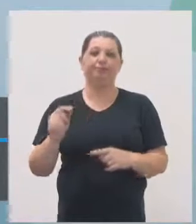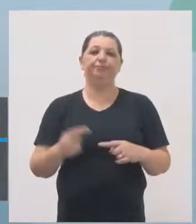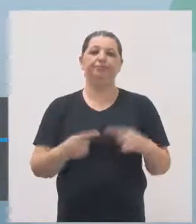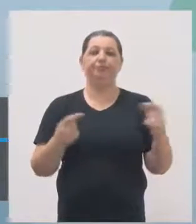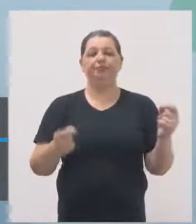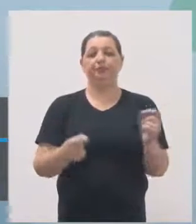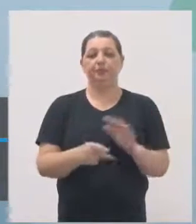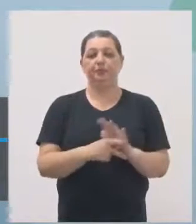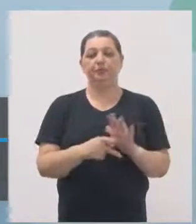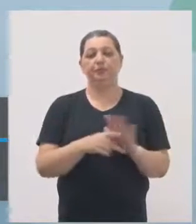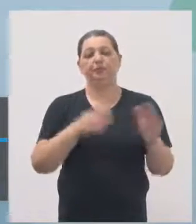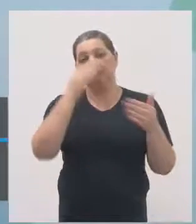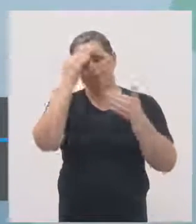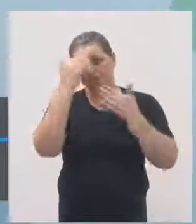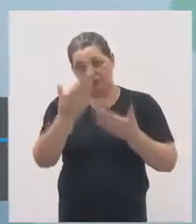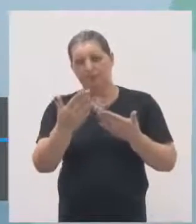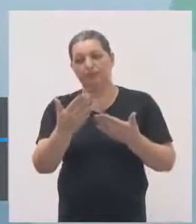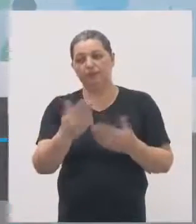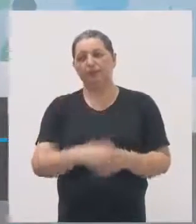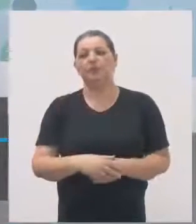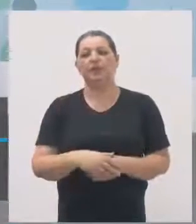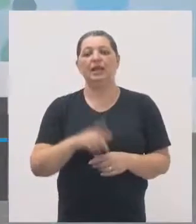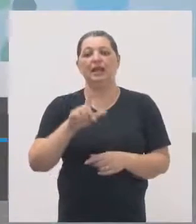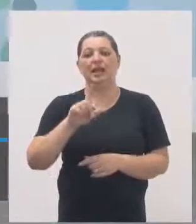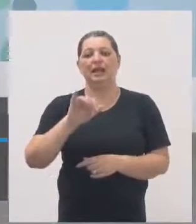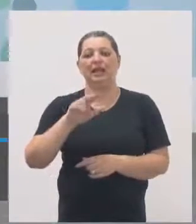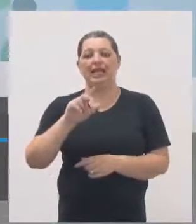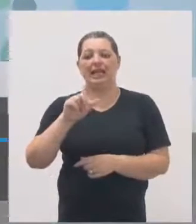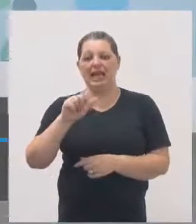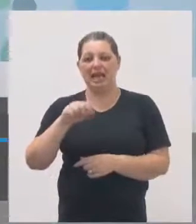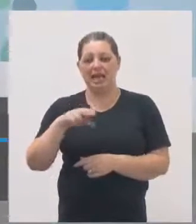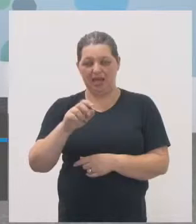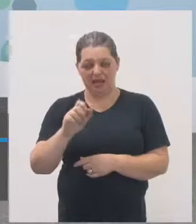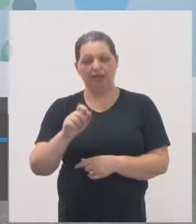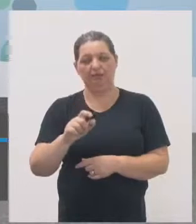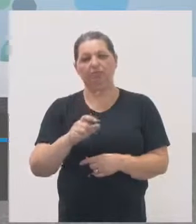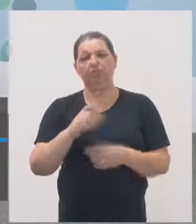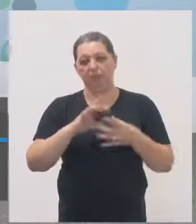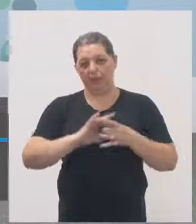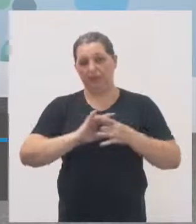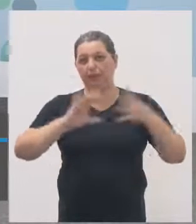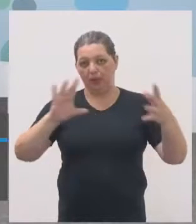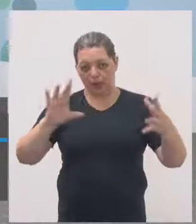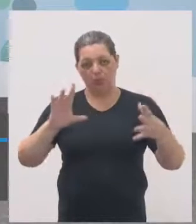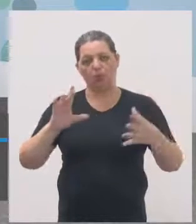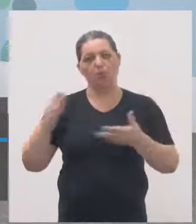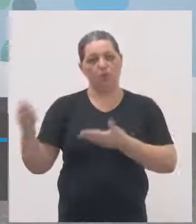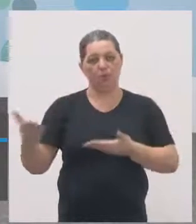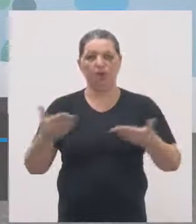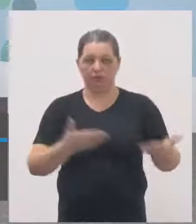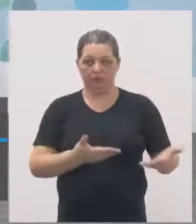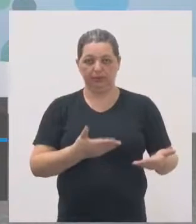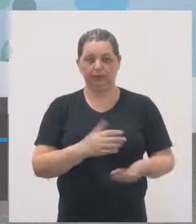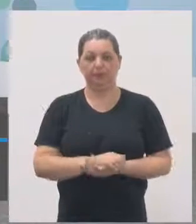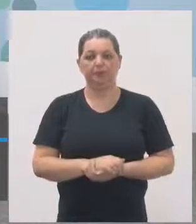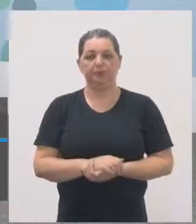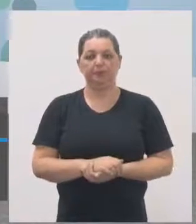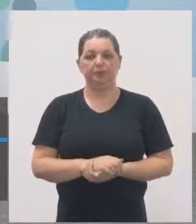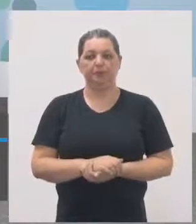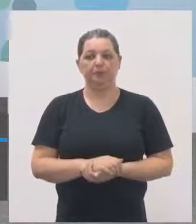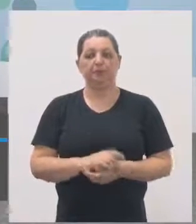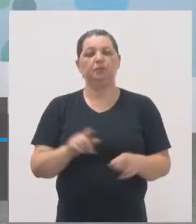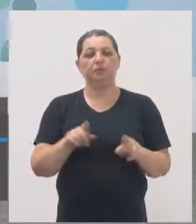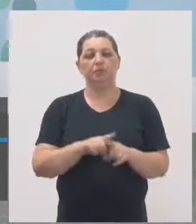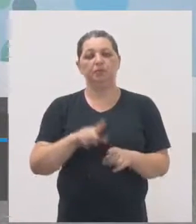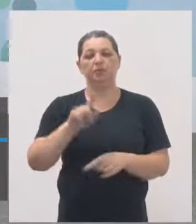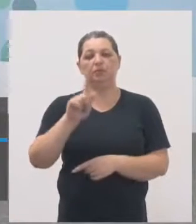especialmente a diretora Liliane, né? A Liliane, que cedeu o Giovanni para estar aqui hoje, né? Mas a